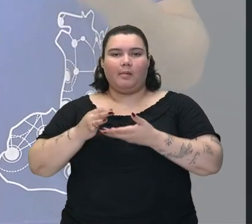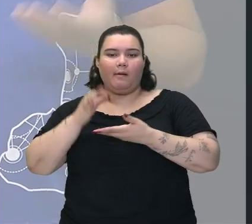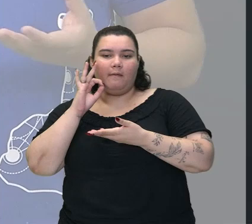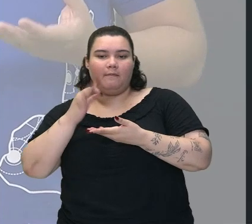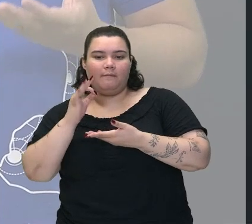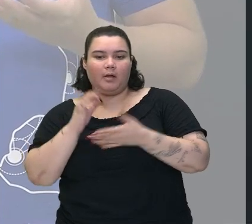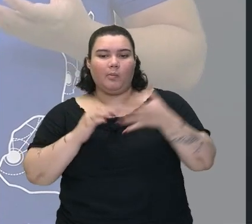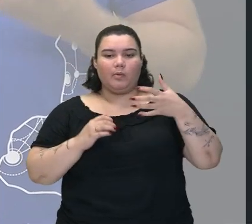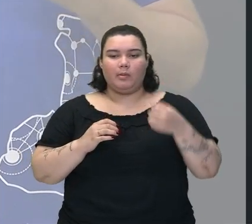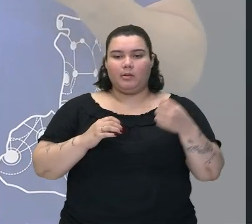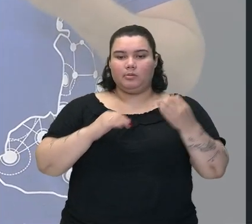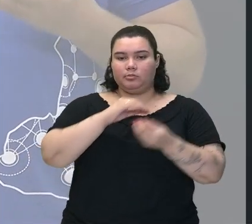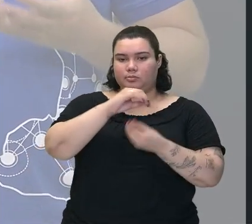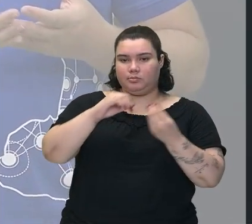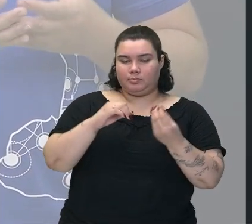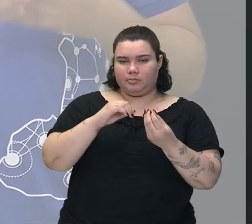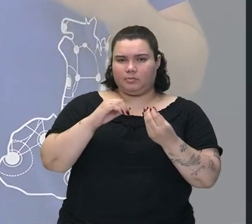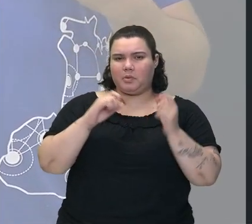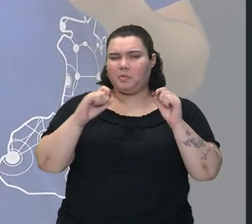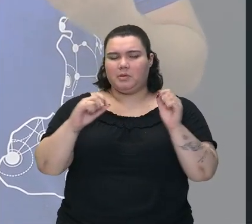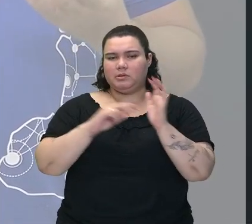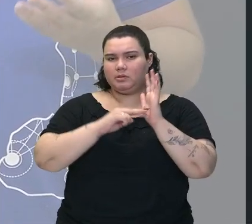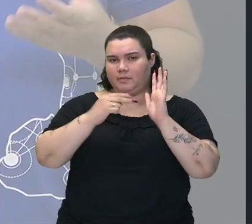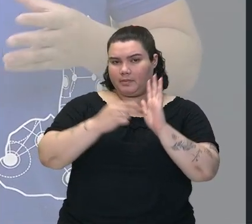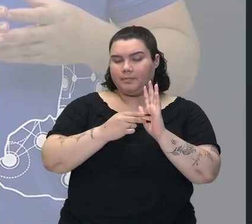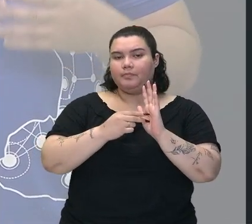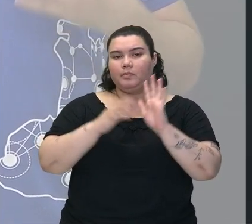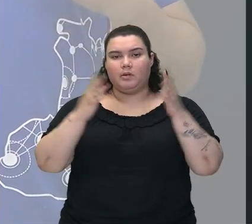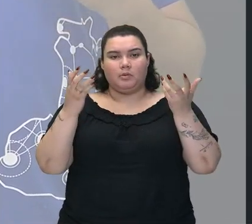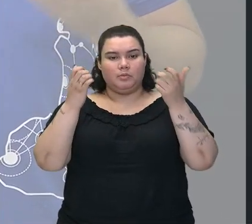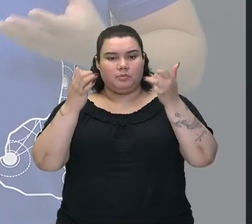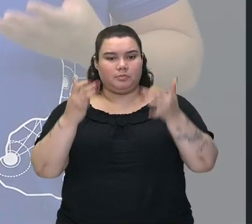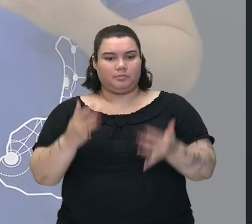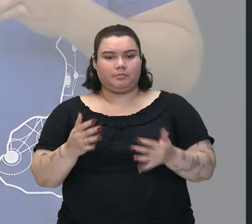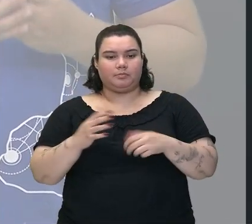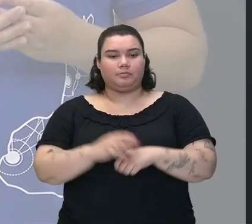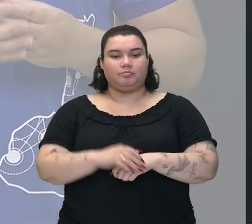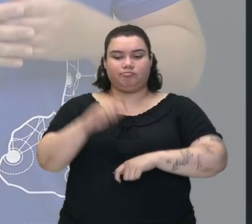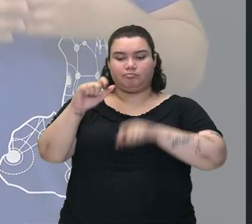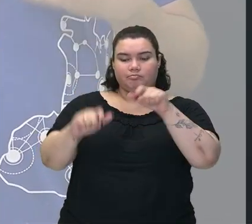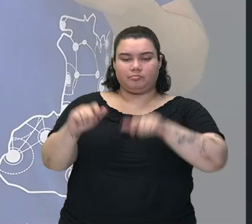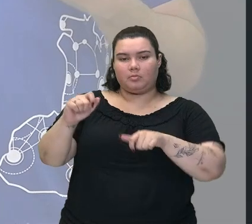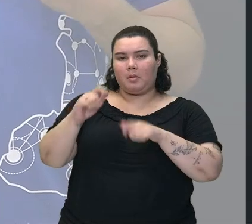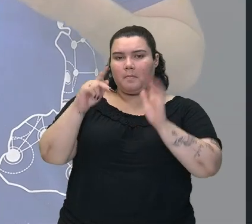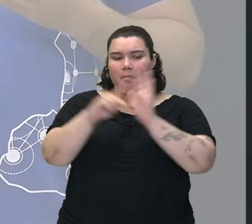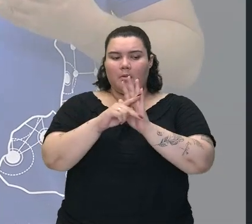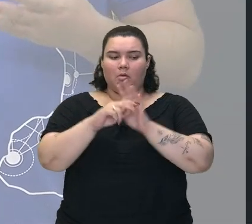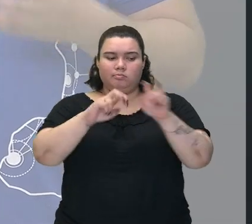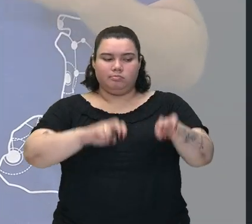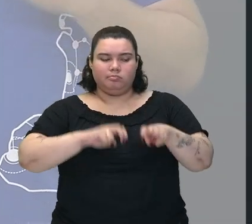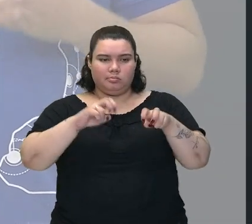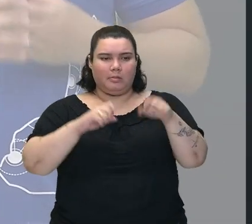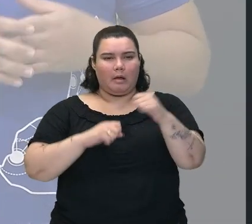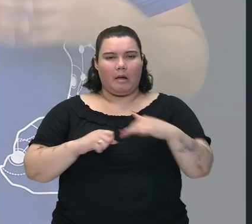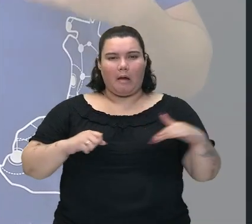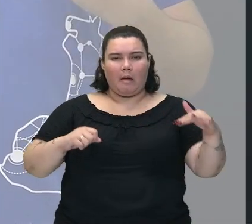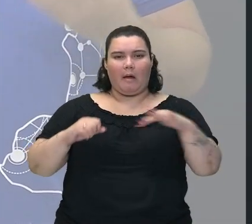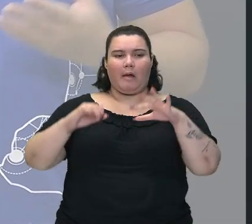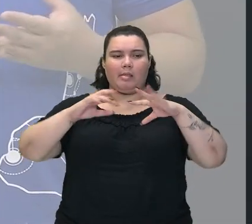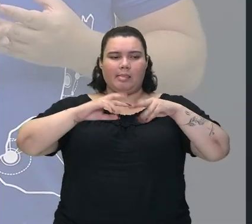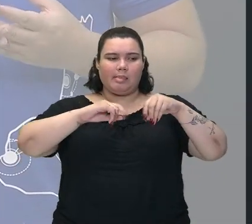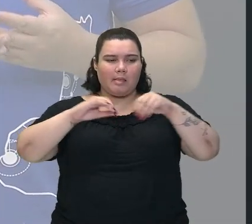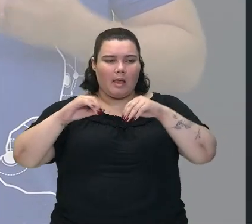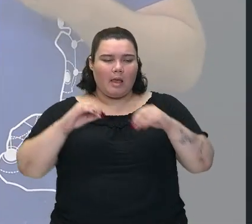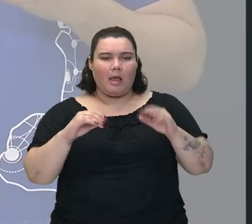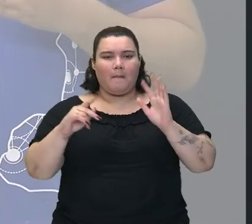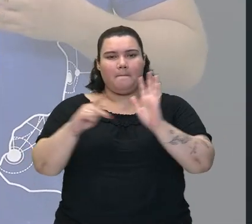o poder na mão de grandes agricultores, grandes latifundiários, aqueles que são donos de terras, certo?